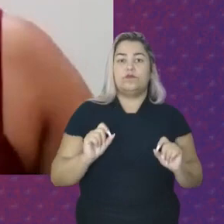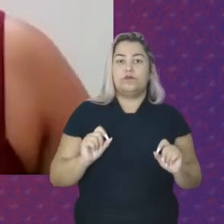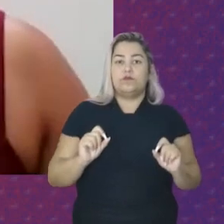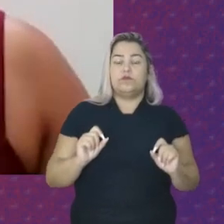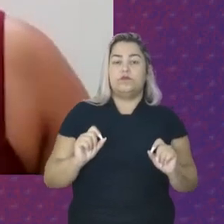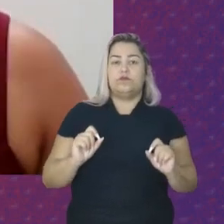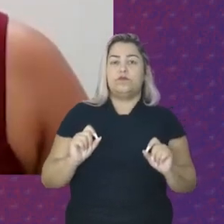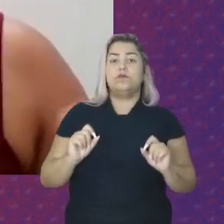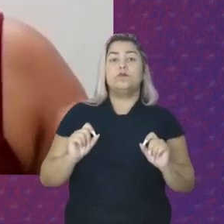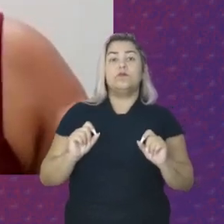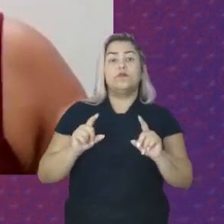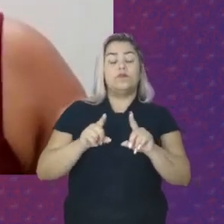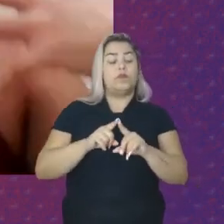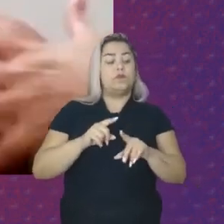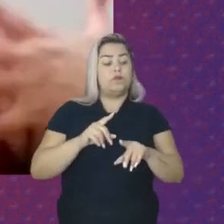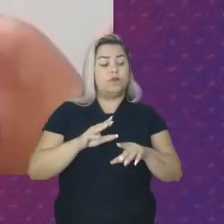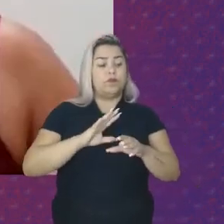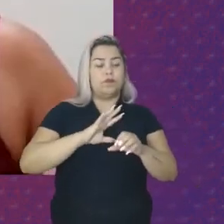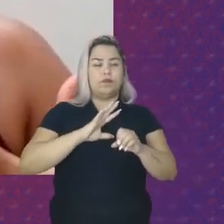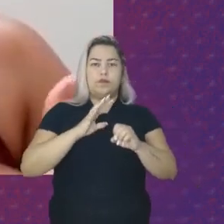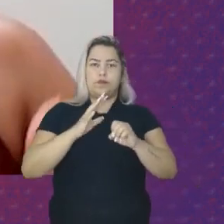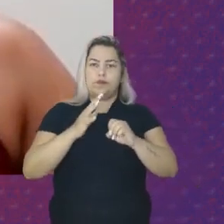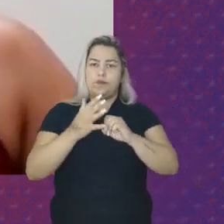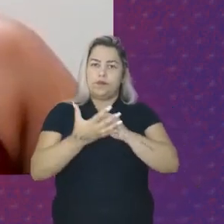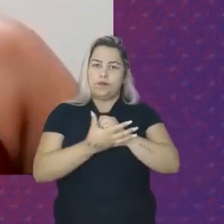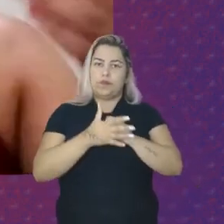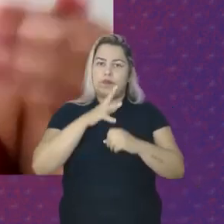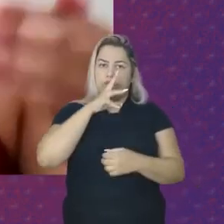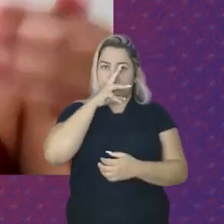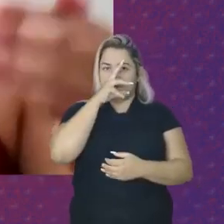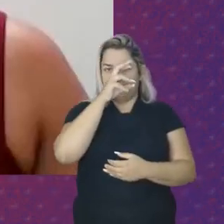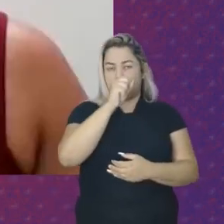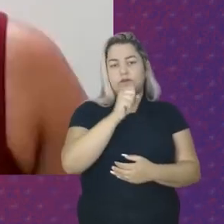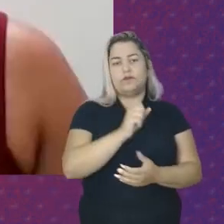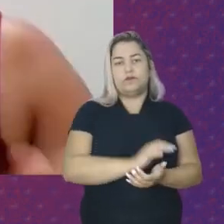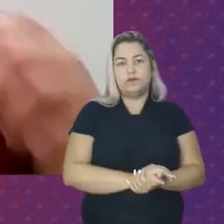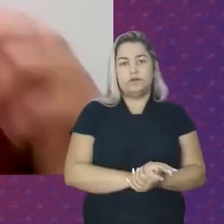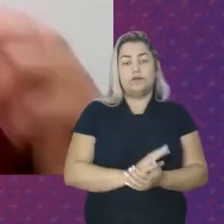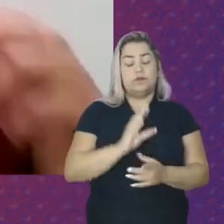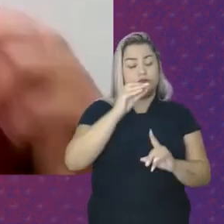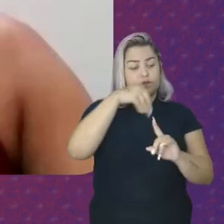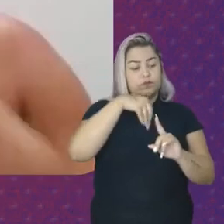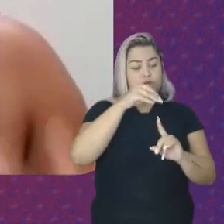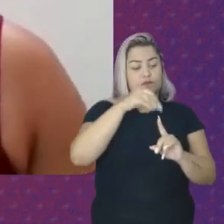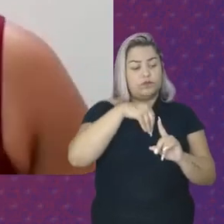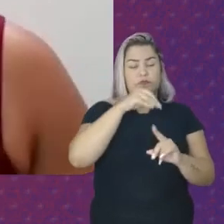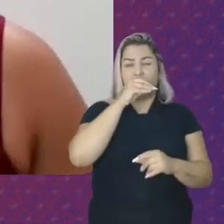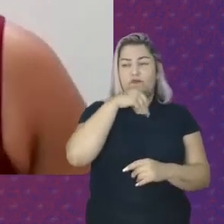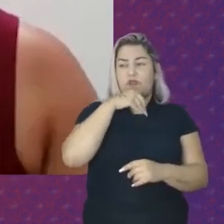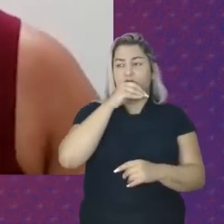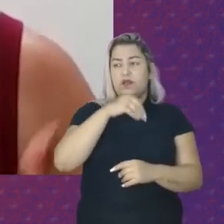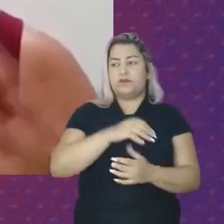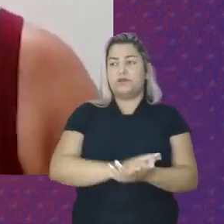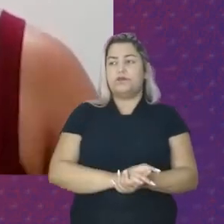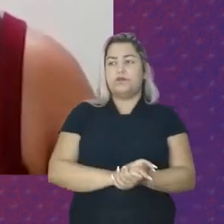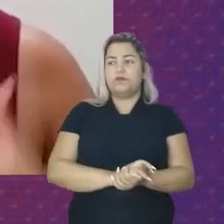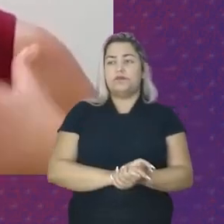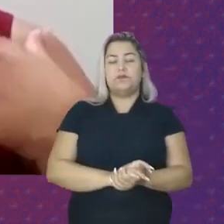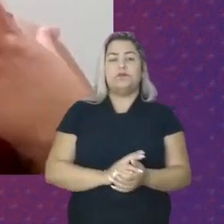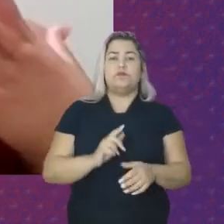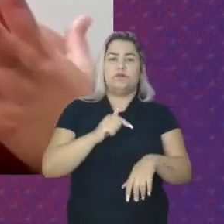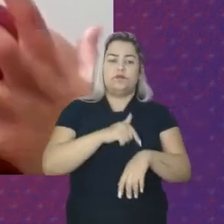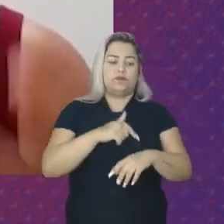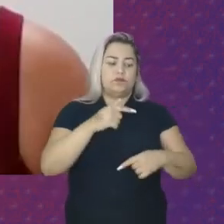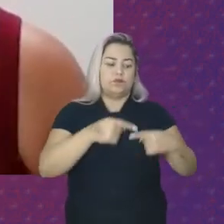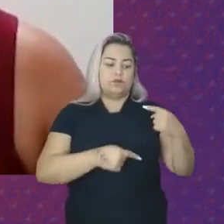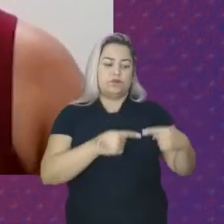em especial durante a pandemia, ser cada vez mais fortalecidas, foram enfraquecidas. Isso aliado a um aumento de um